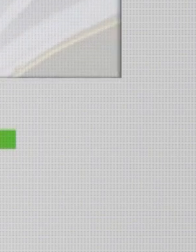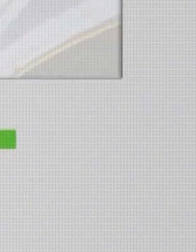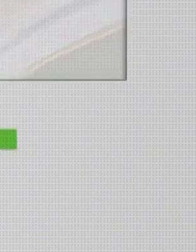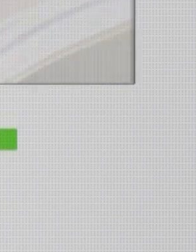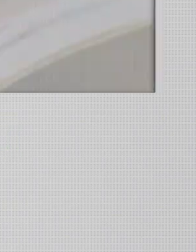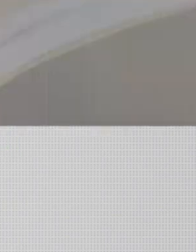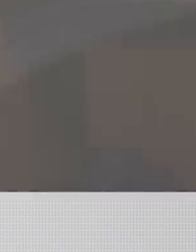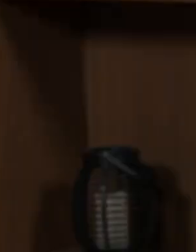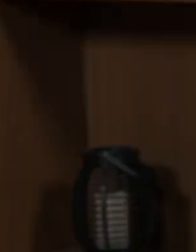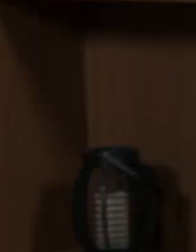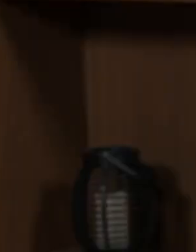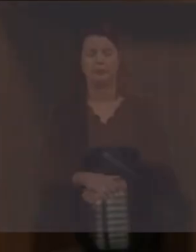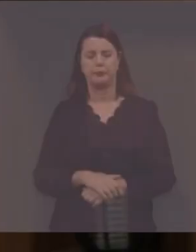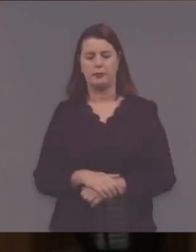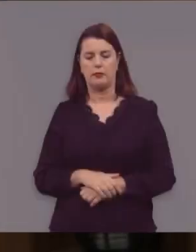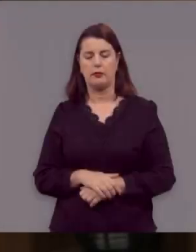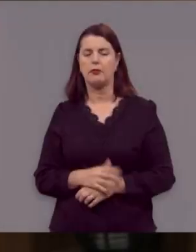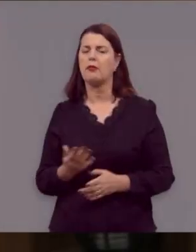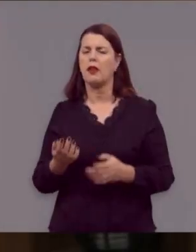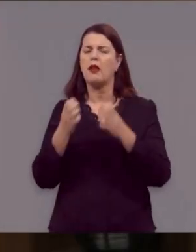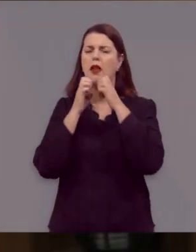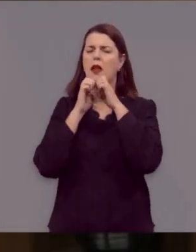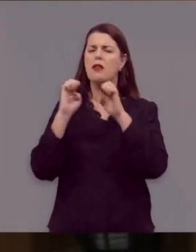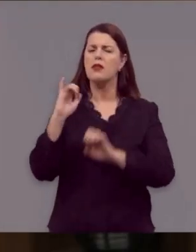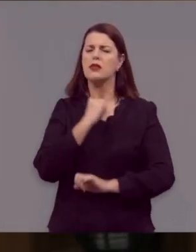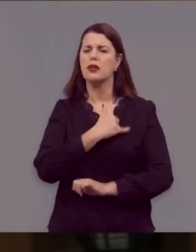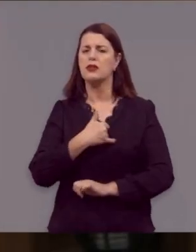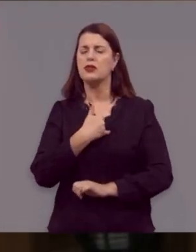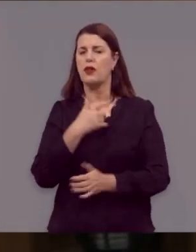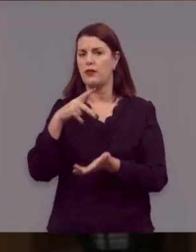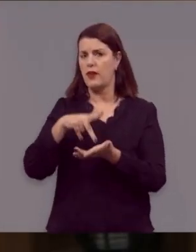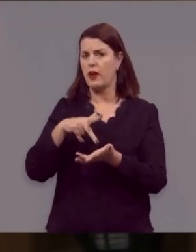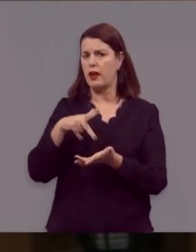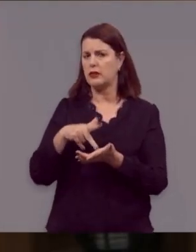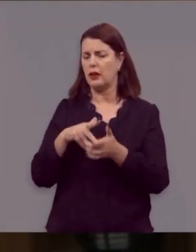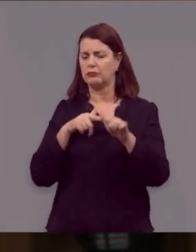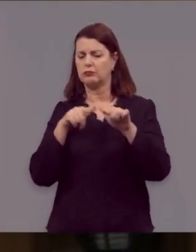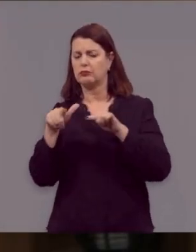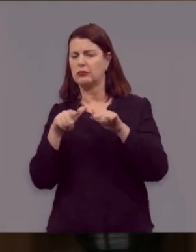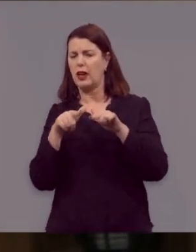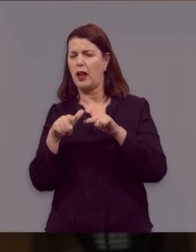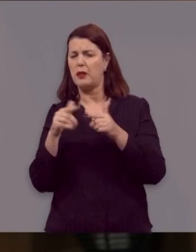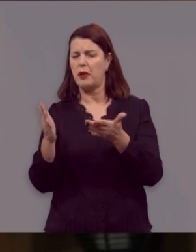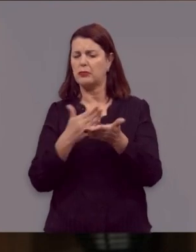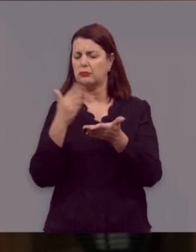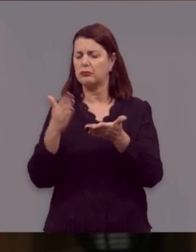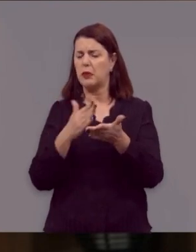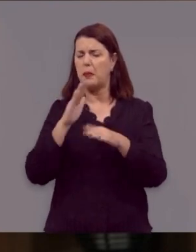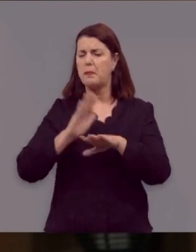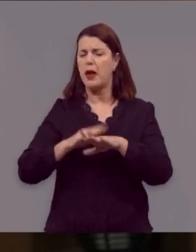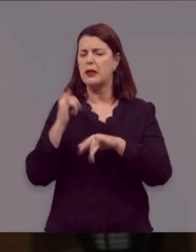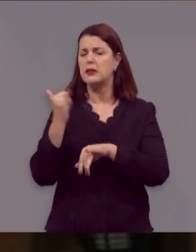Pai. O Evangelho de João é certamente a obra literária mais importante do